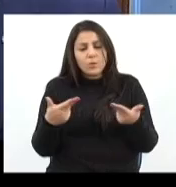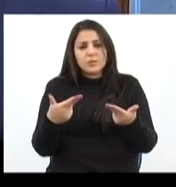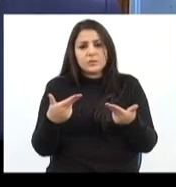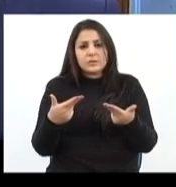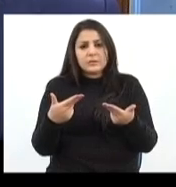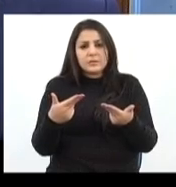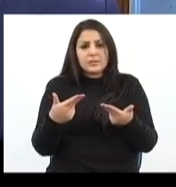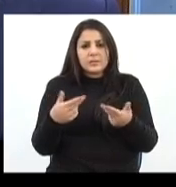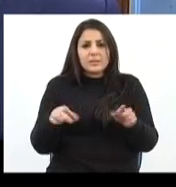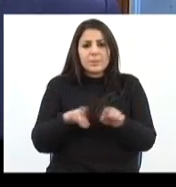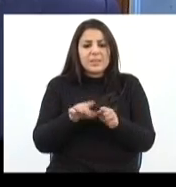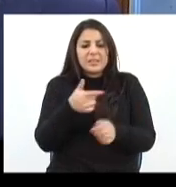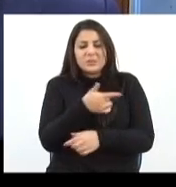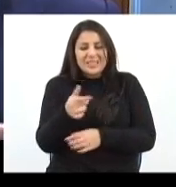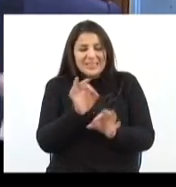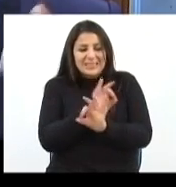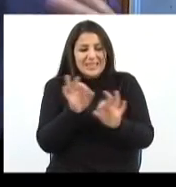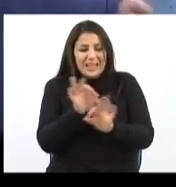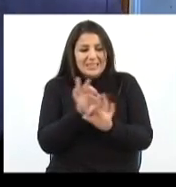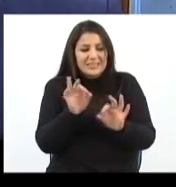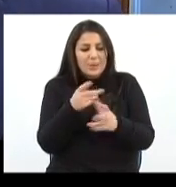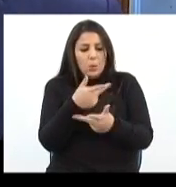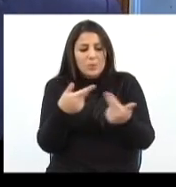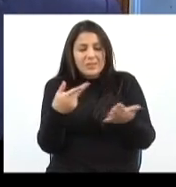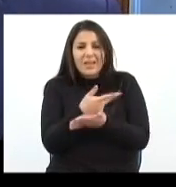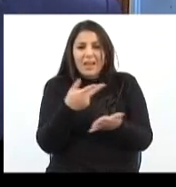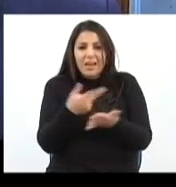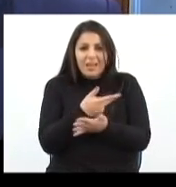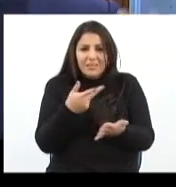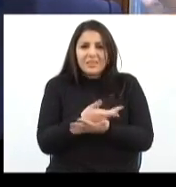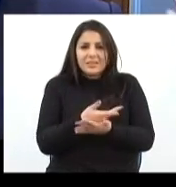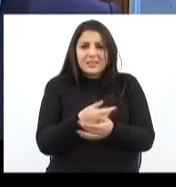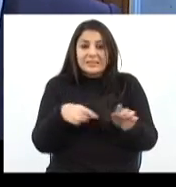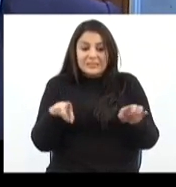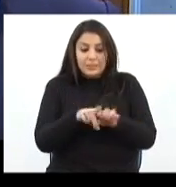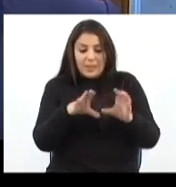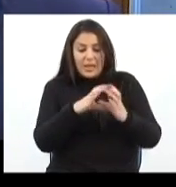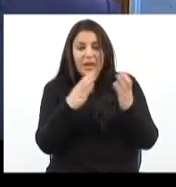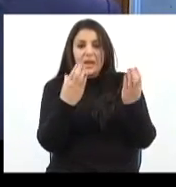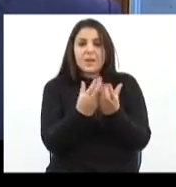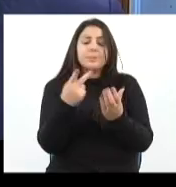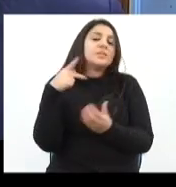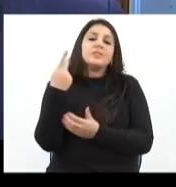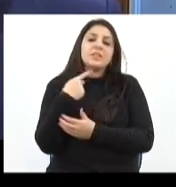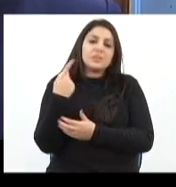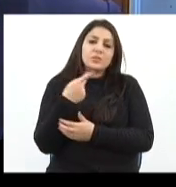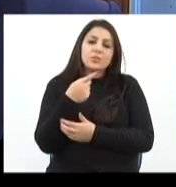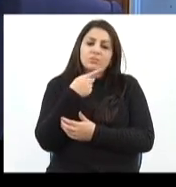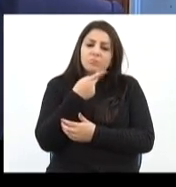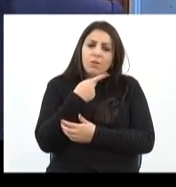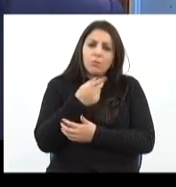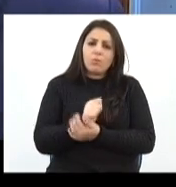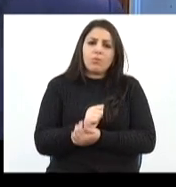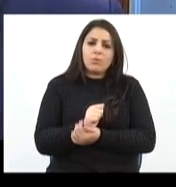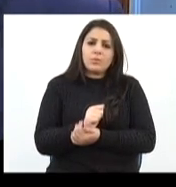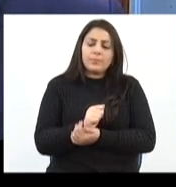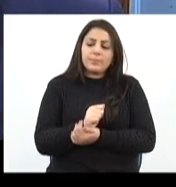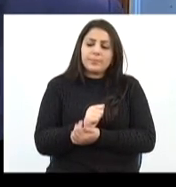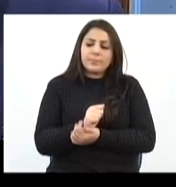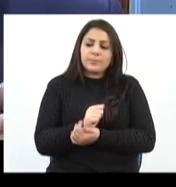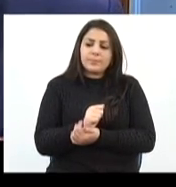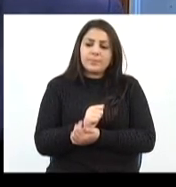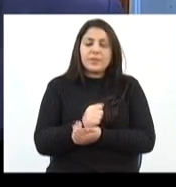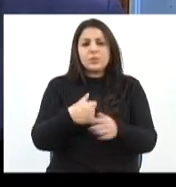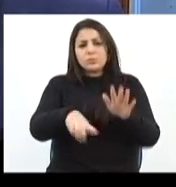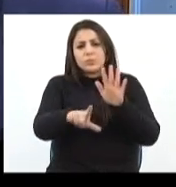tenha apontado nenhuma situação irregular, ou tenha apontado situação irregular, e a Câmara de Vereadores deu outro parecer. O parecer, repito,